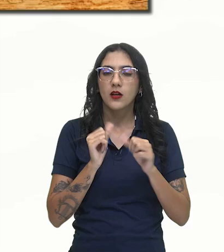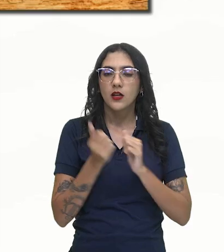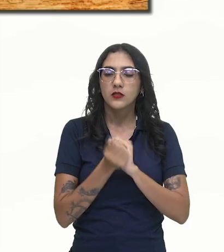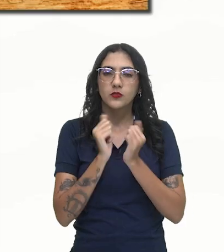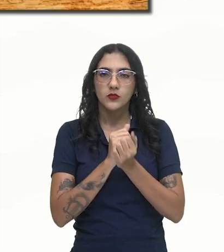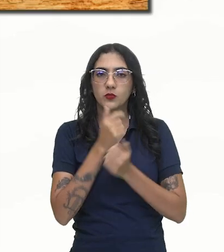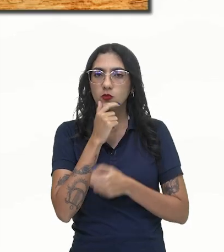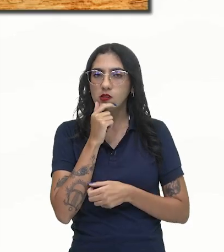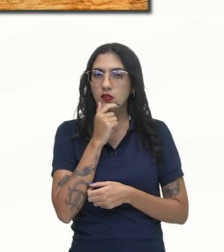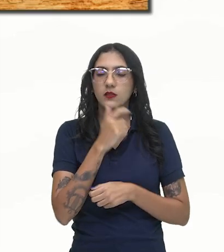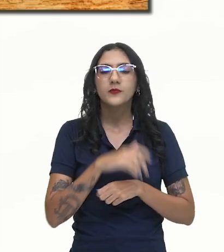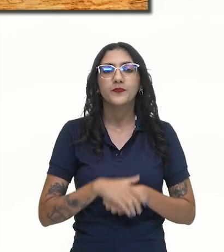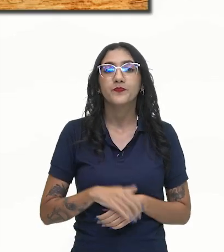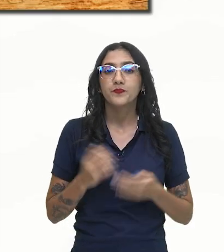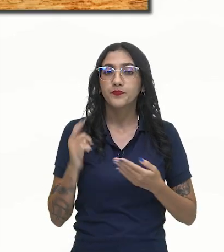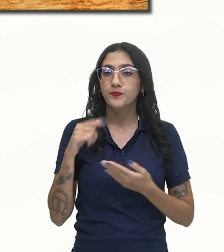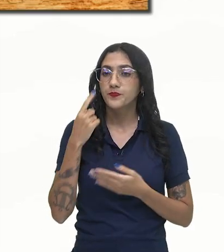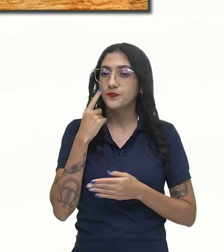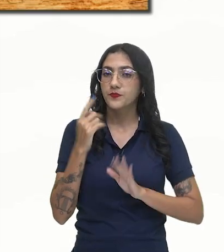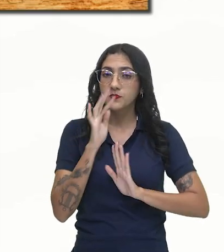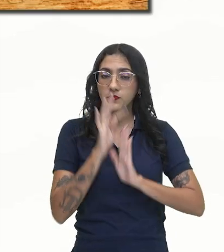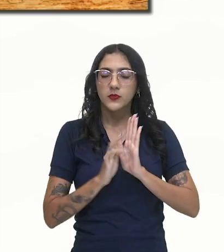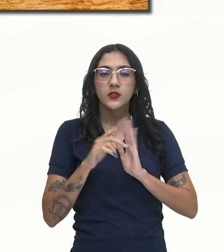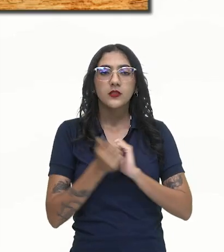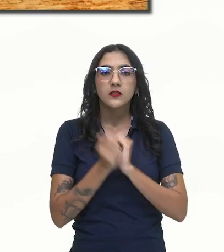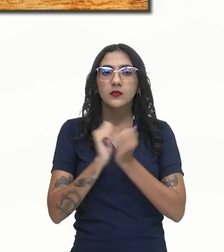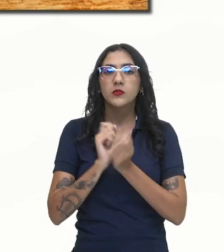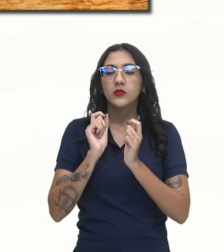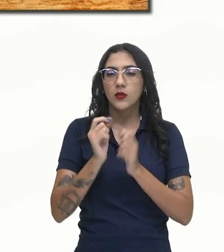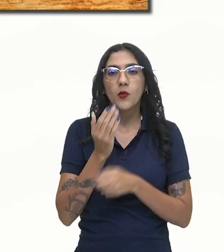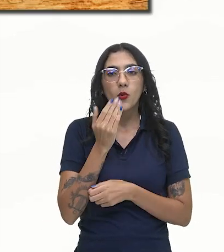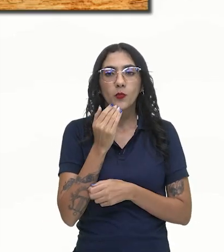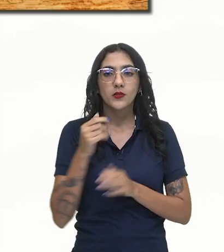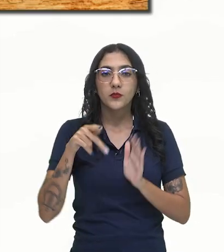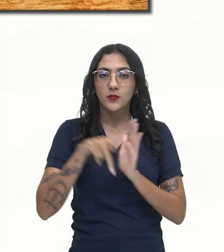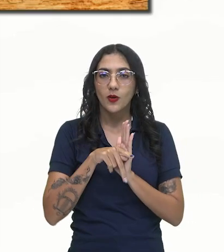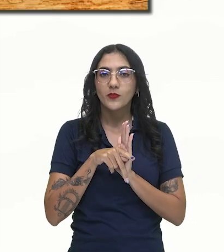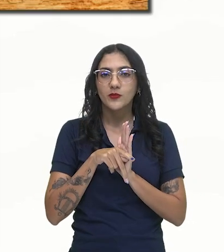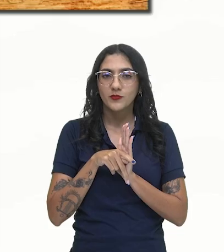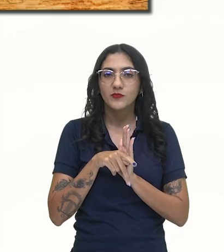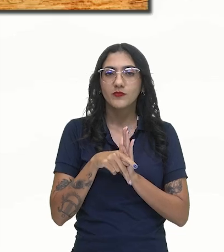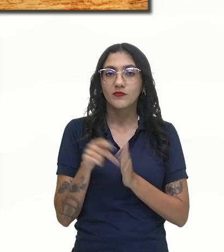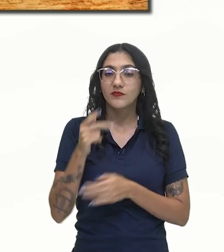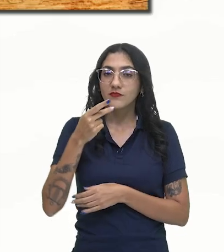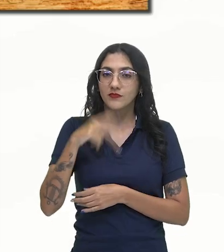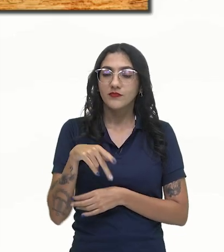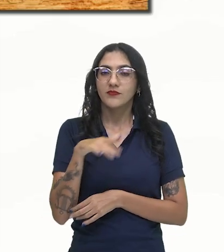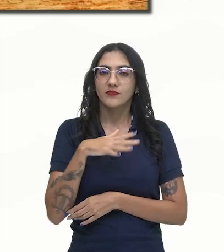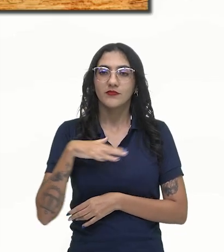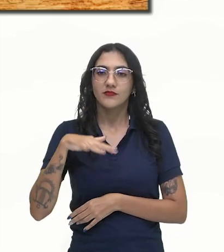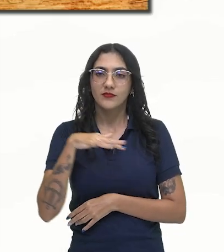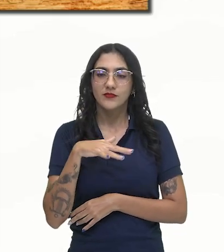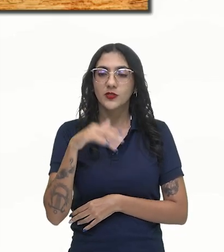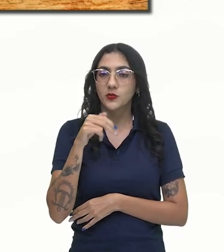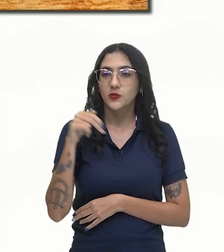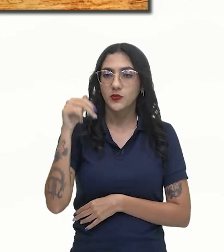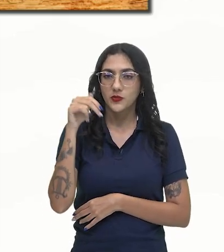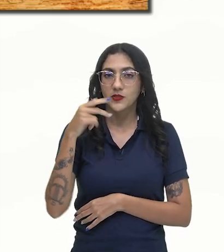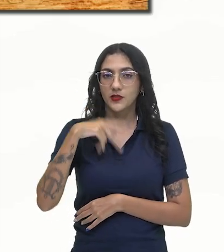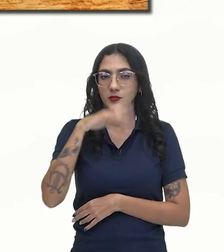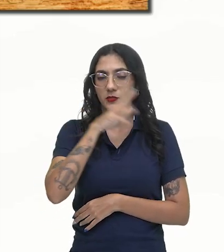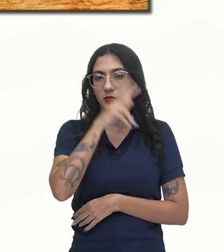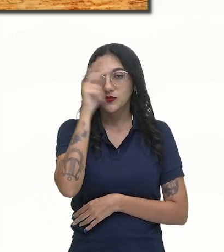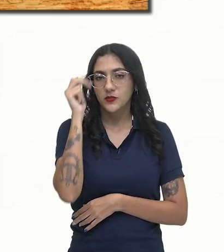aí, que é um prato típico, né, da nossa region, a typical dish, é um prato típico da